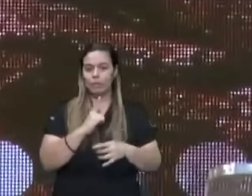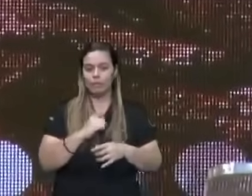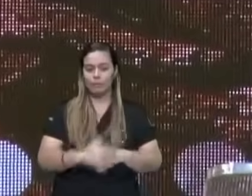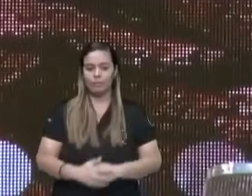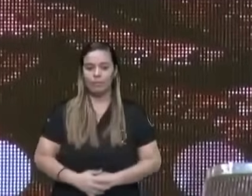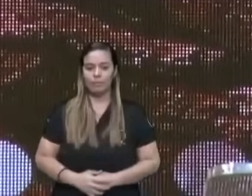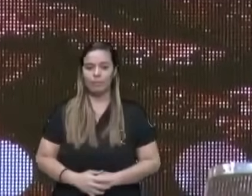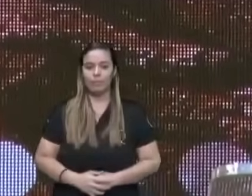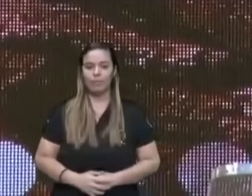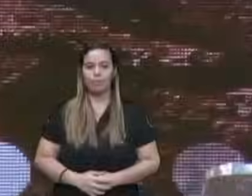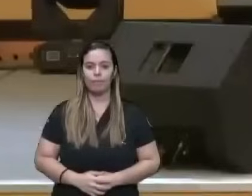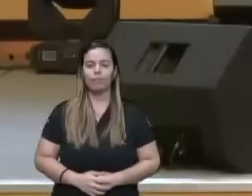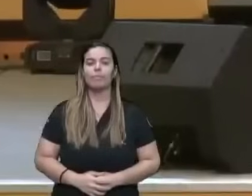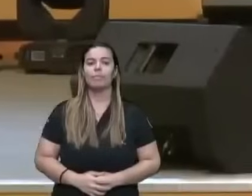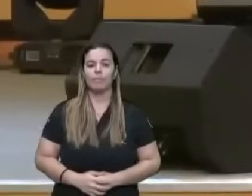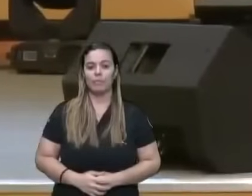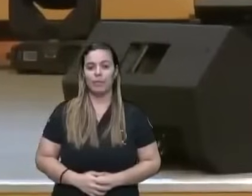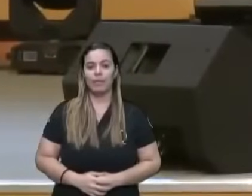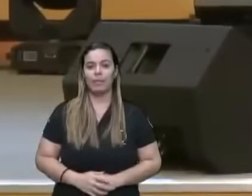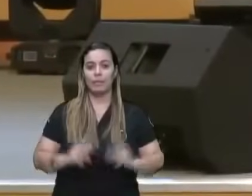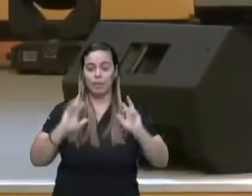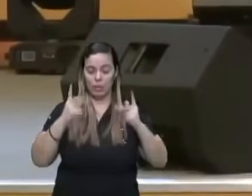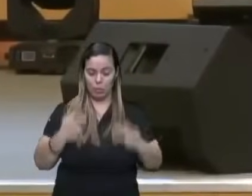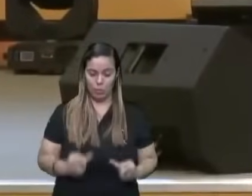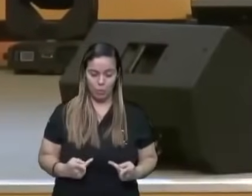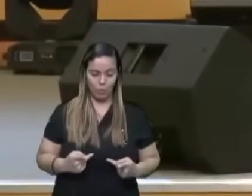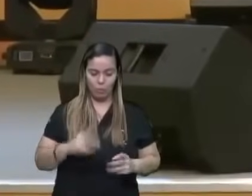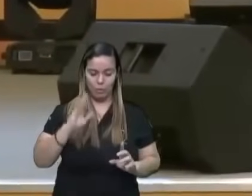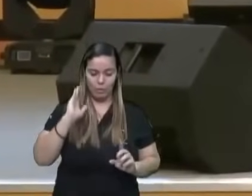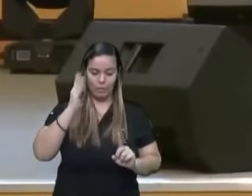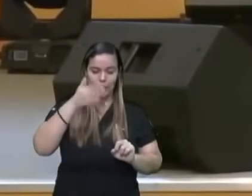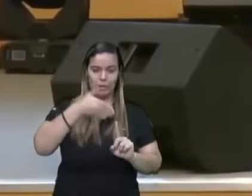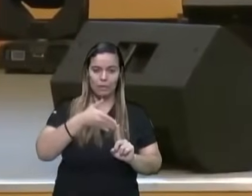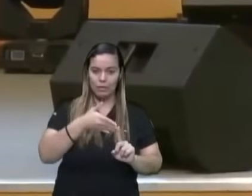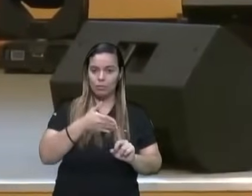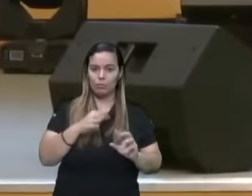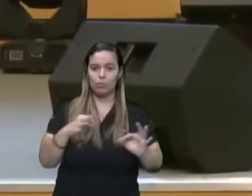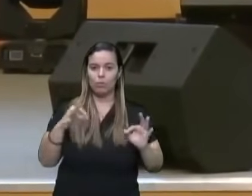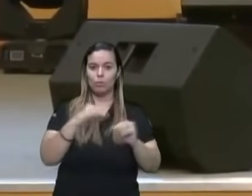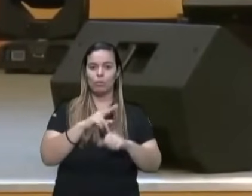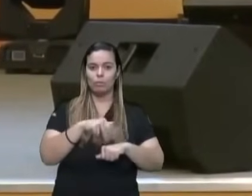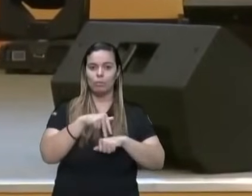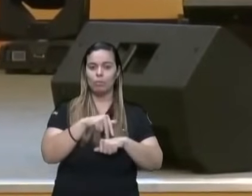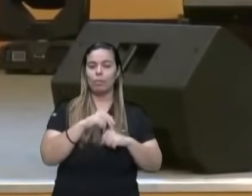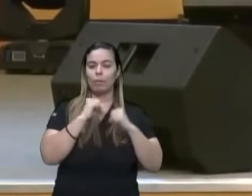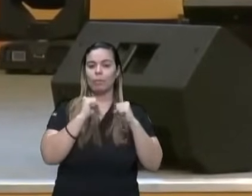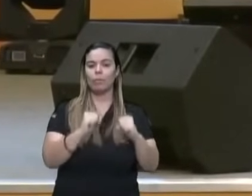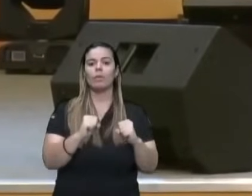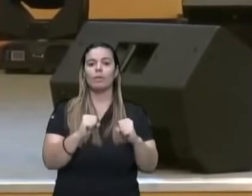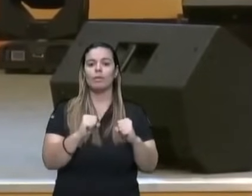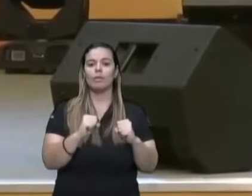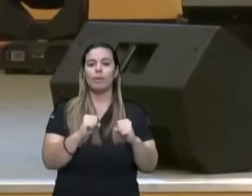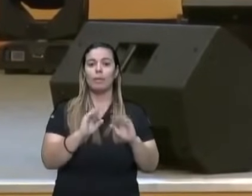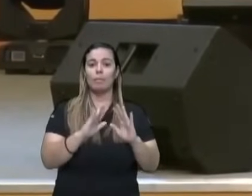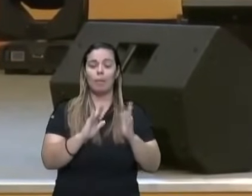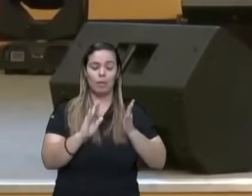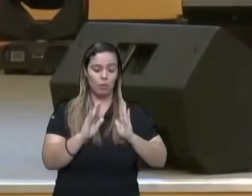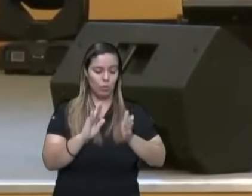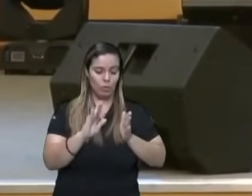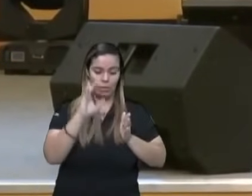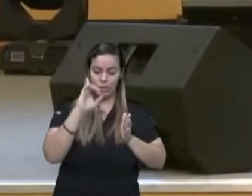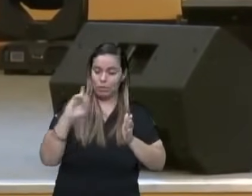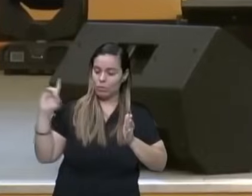homem, fazer dele o centro da tua sustentação, do teu poder, e aparta o